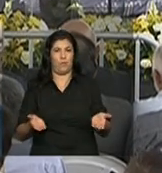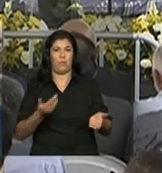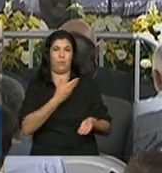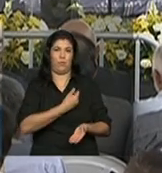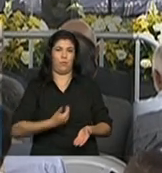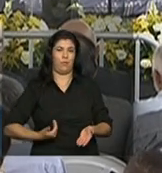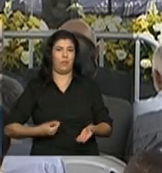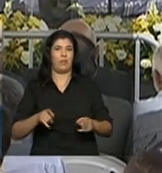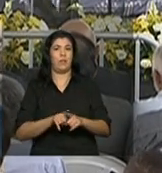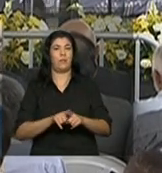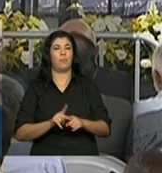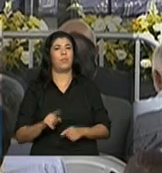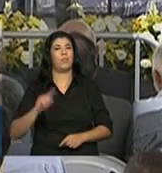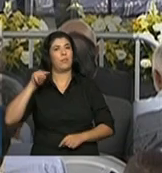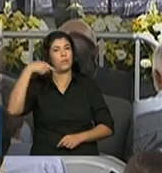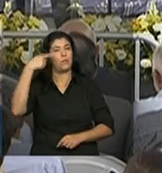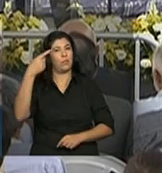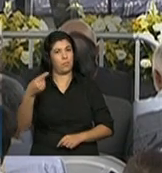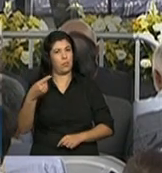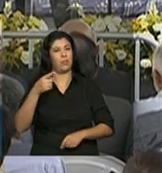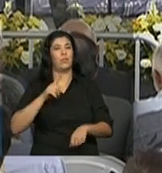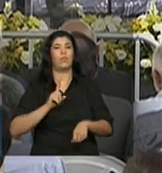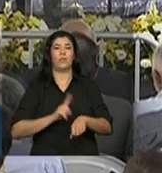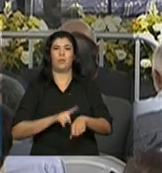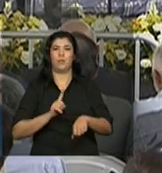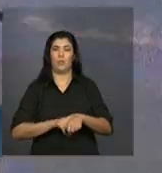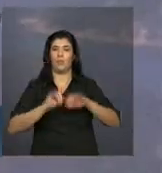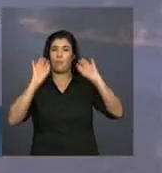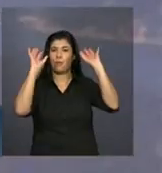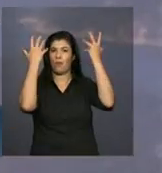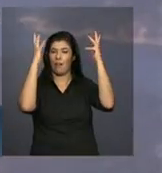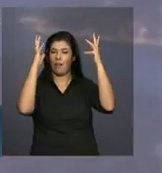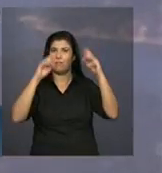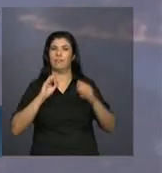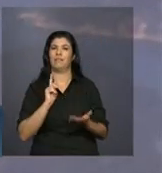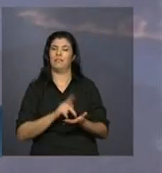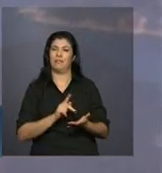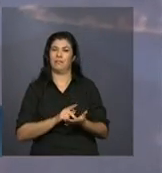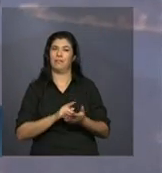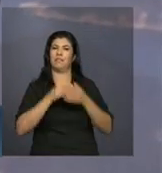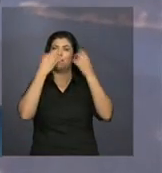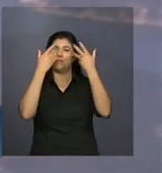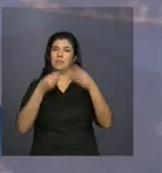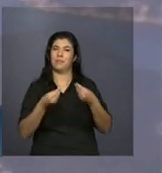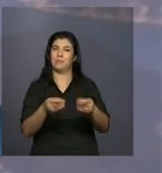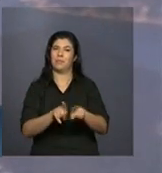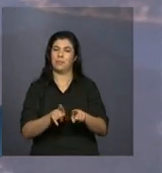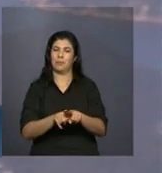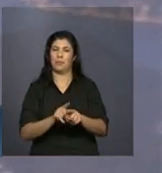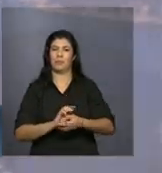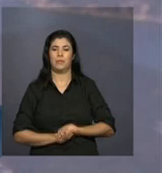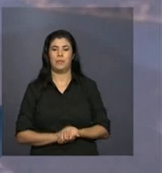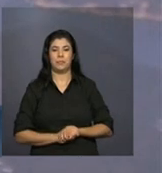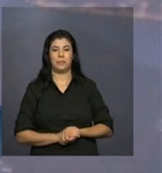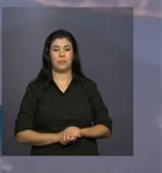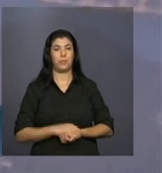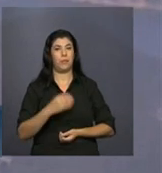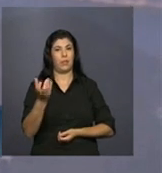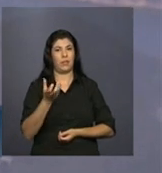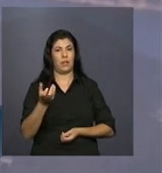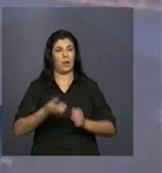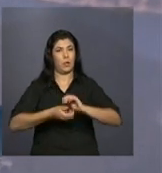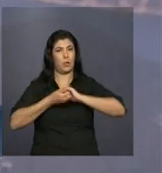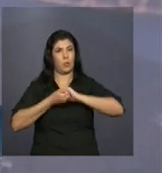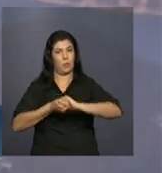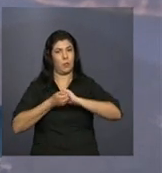do presente a gente fala lá na hora da comemoração. Eu queria cumprimentar o nosso querido